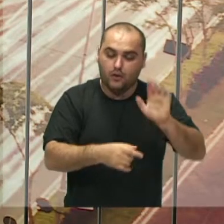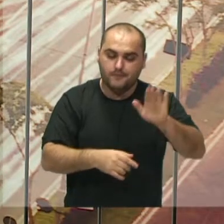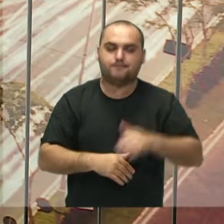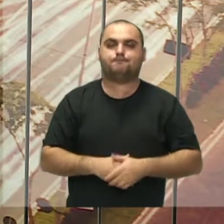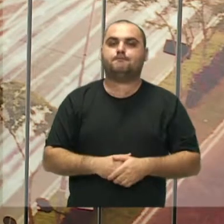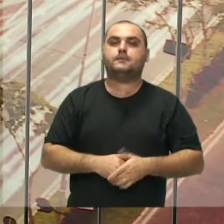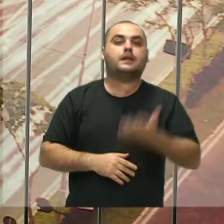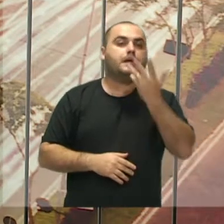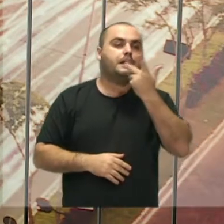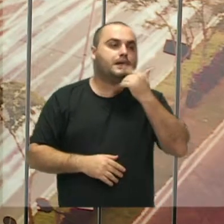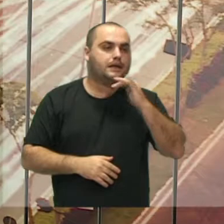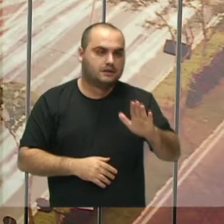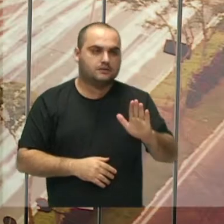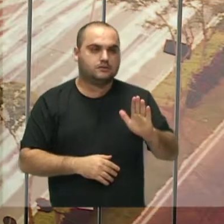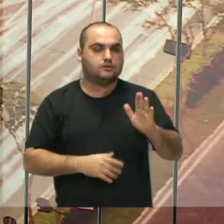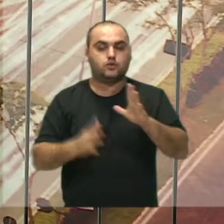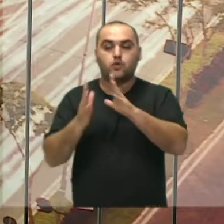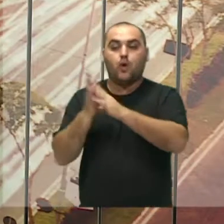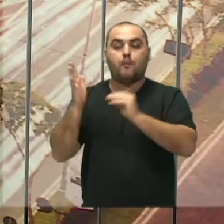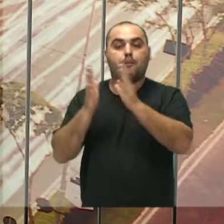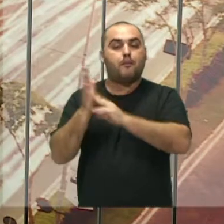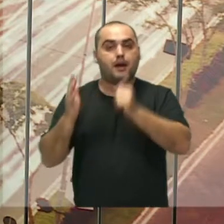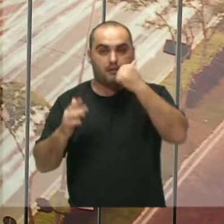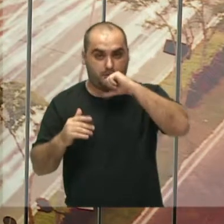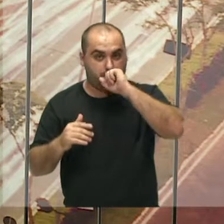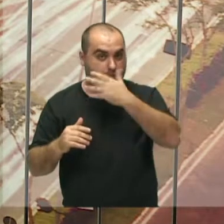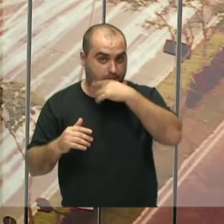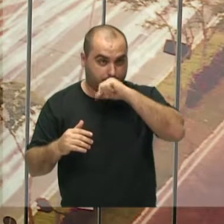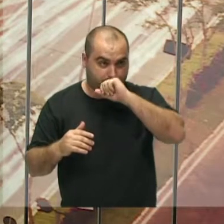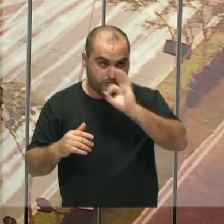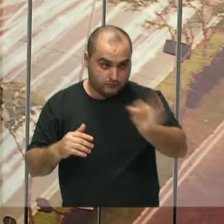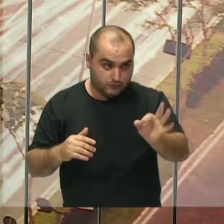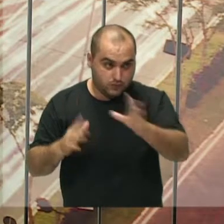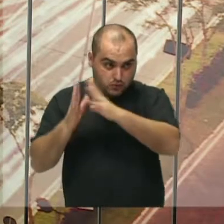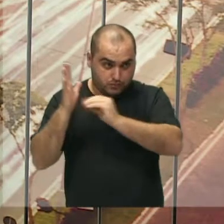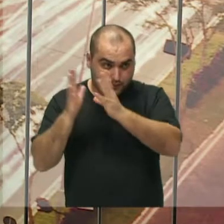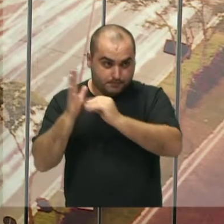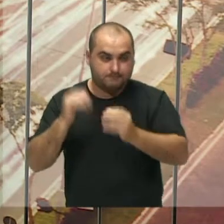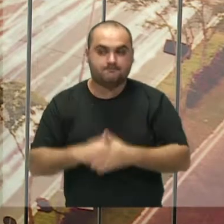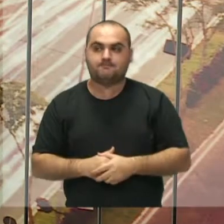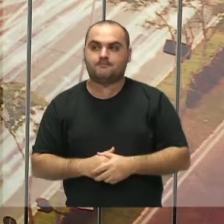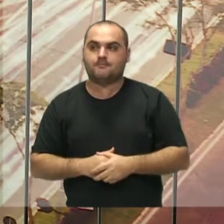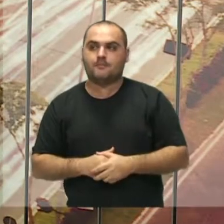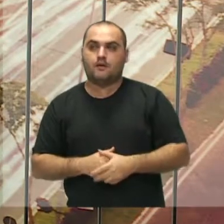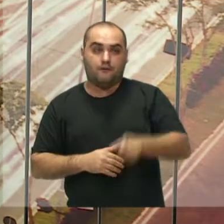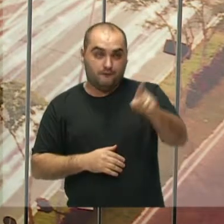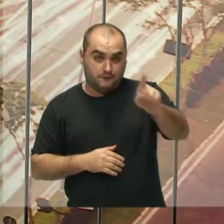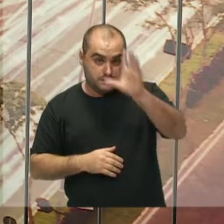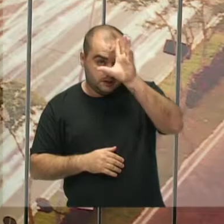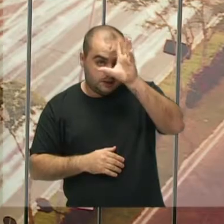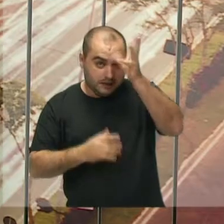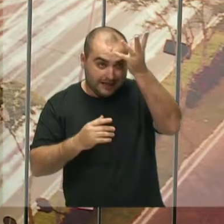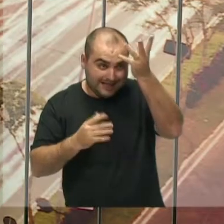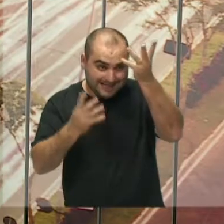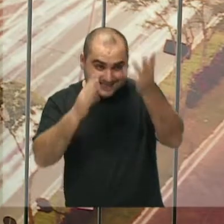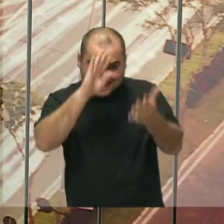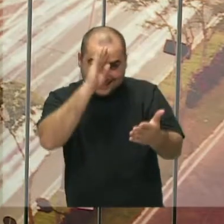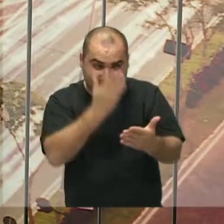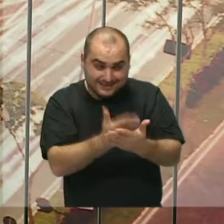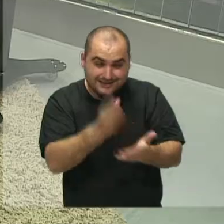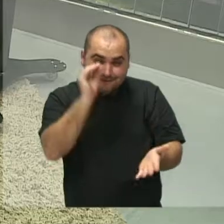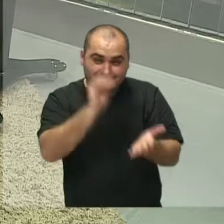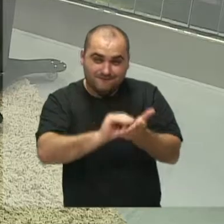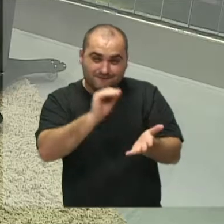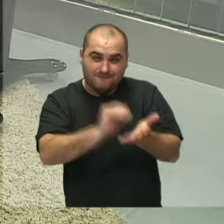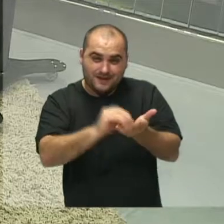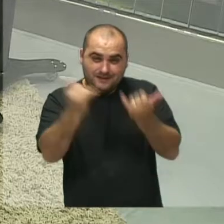elas seguem o exemplo dos pais, né? Então, você acredita que ainda falta um pouco de informação em